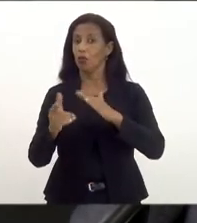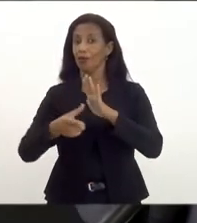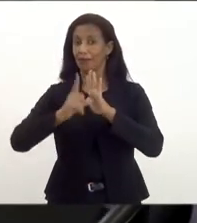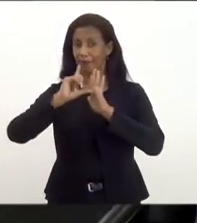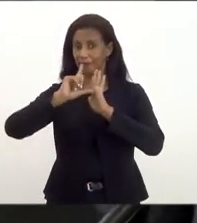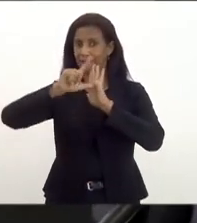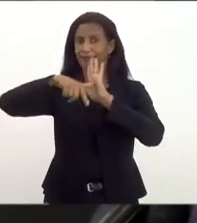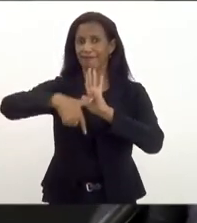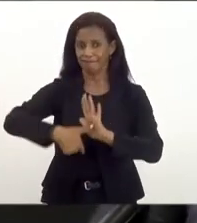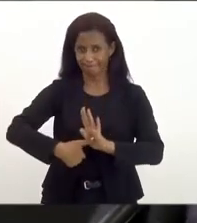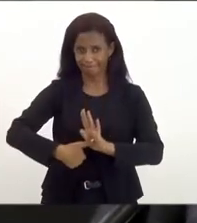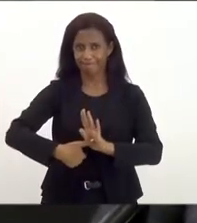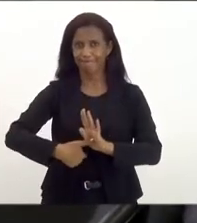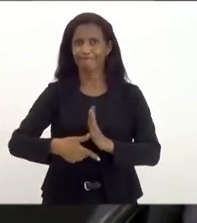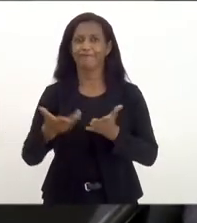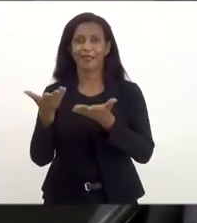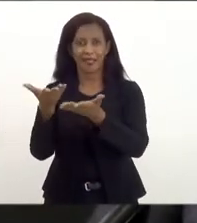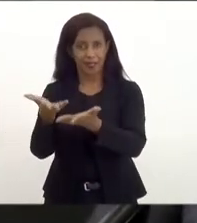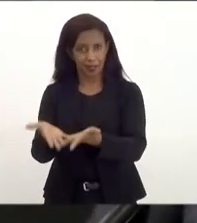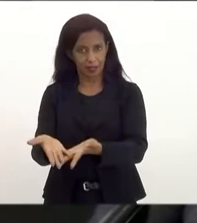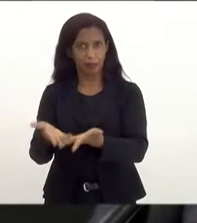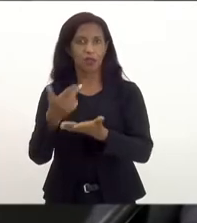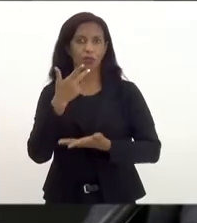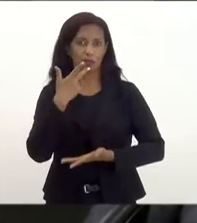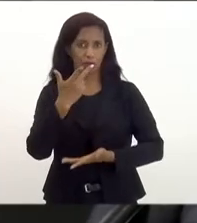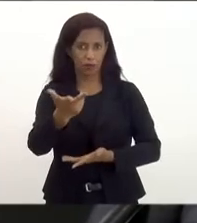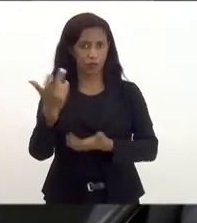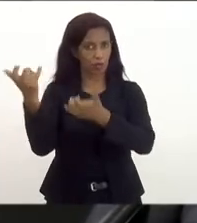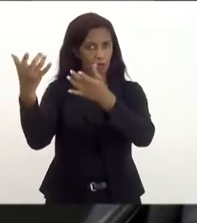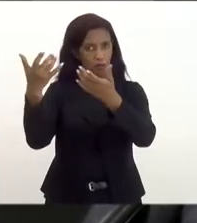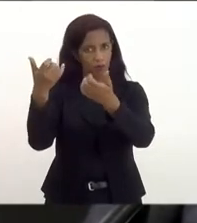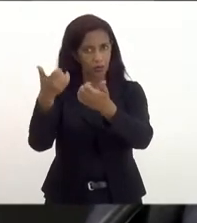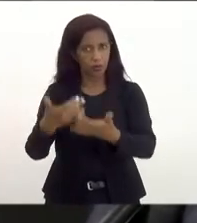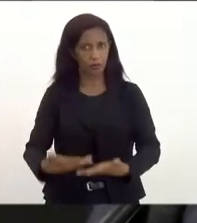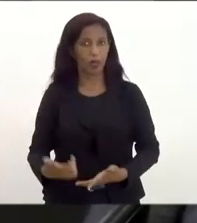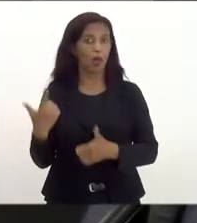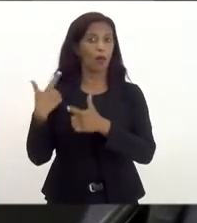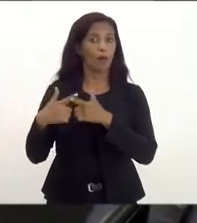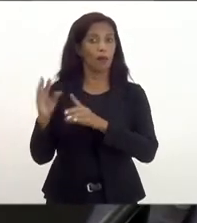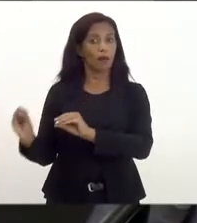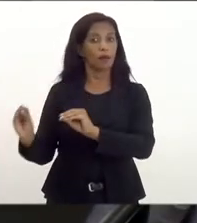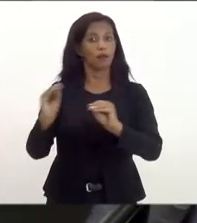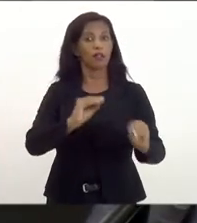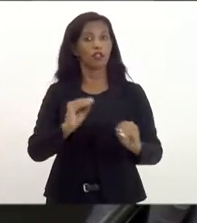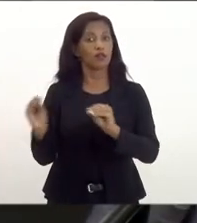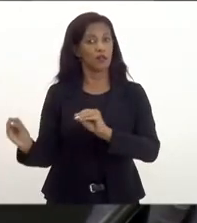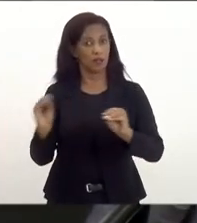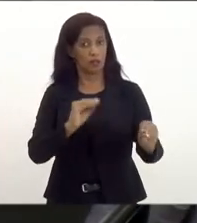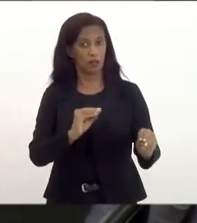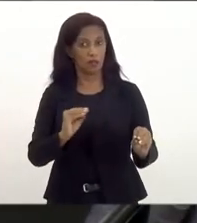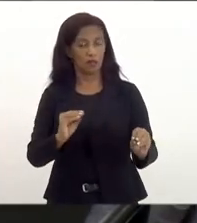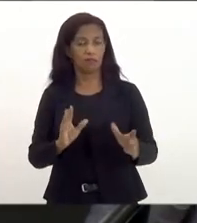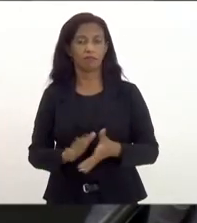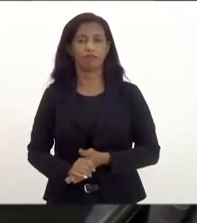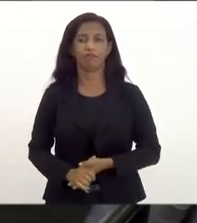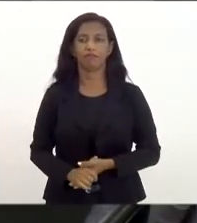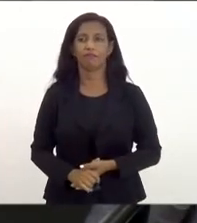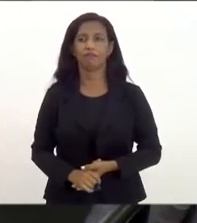mais atrasado exatamente por aquilo que eu falei tá que eu prometi transferência de propriedade